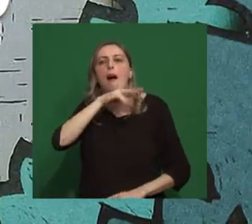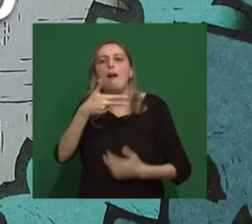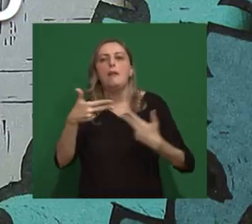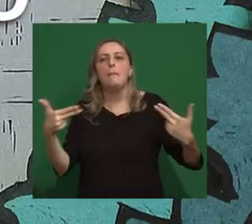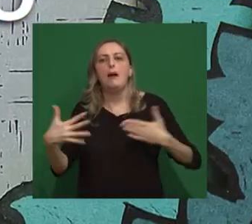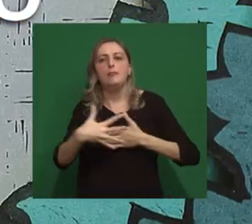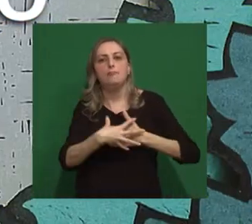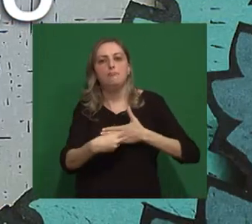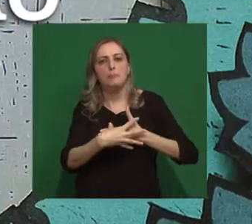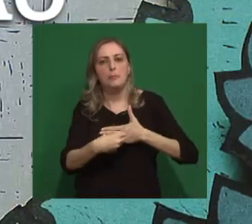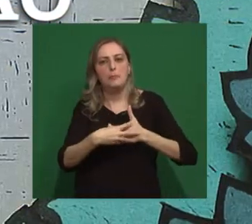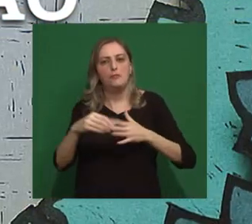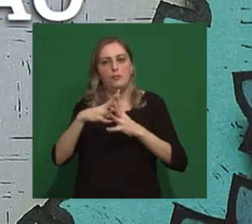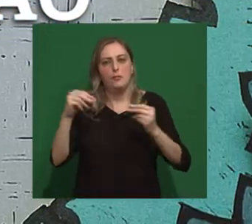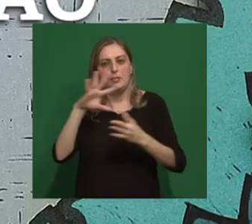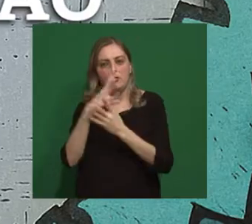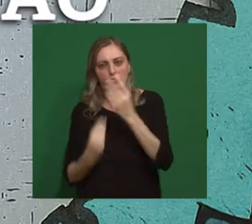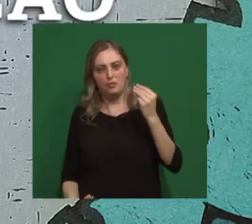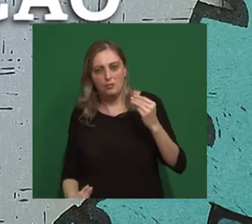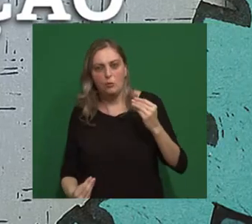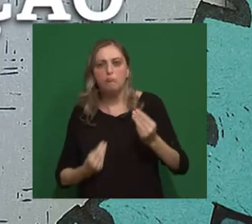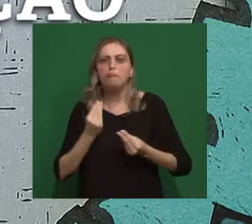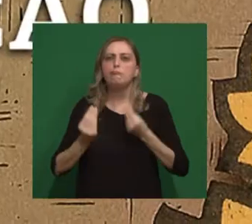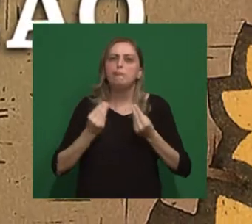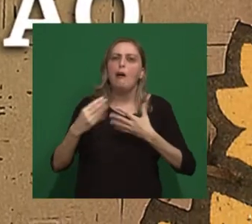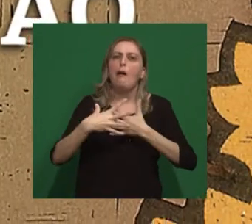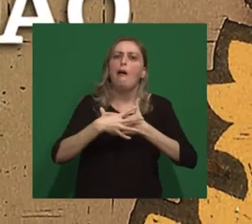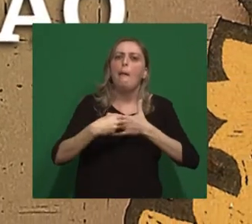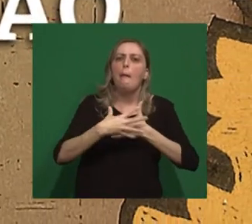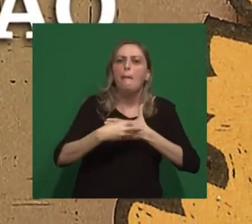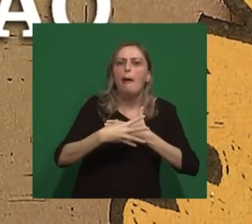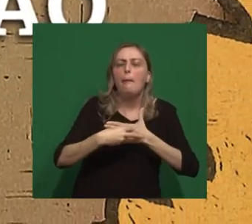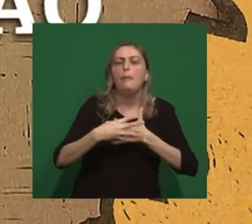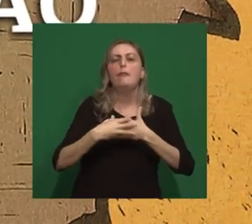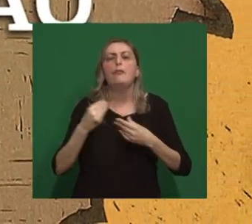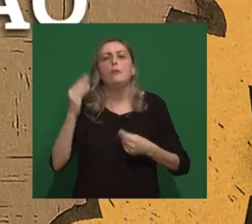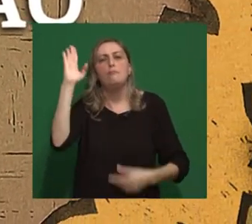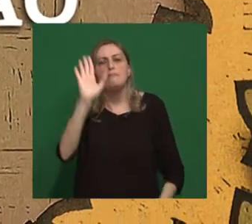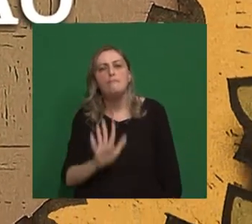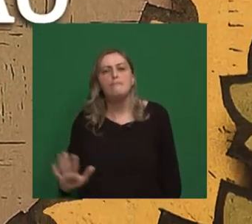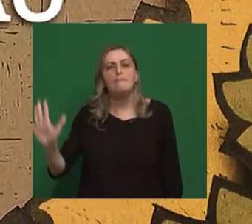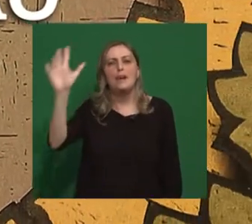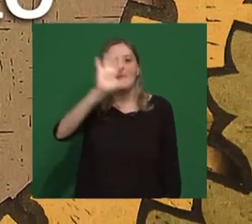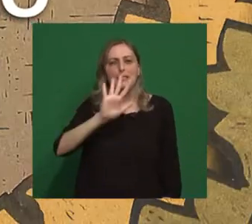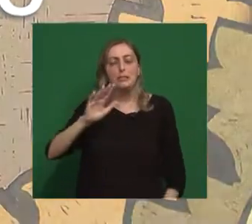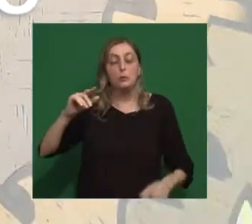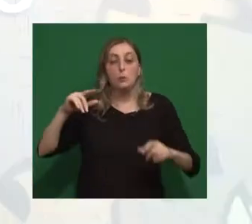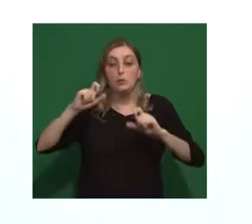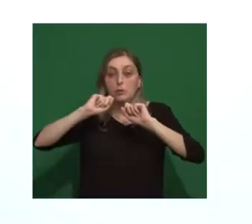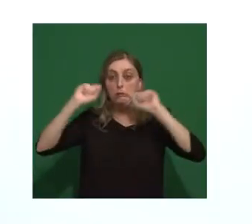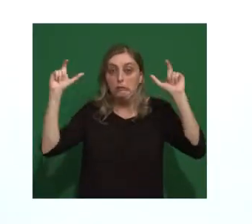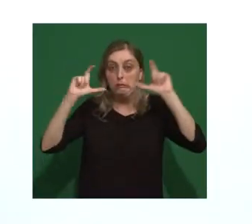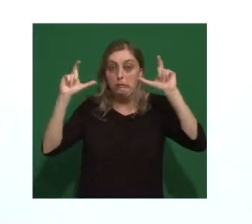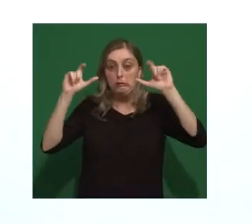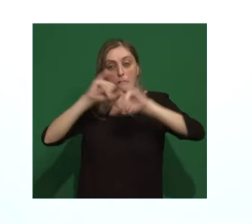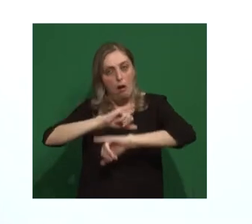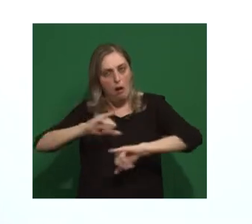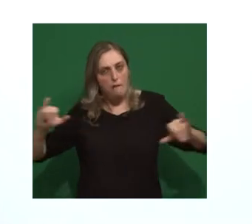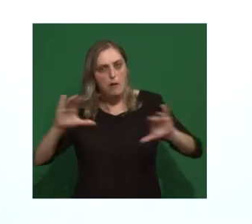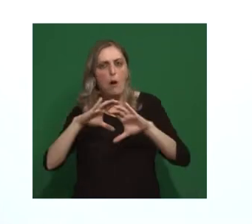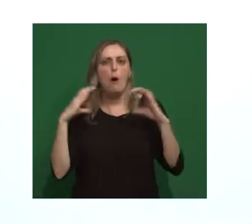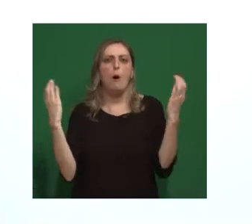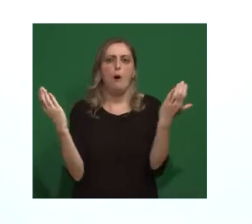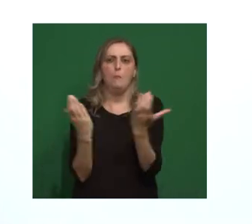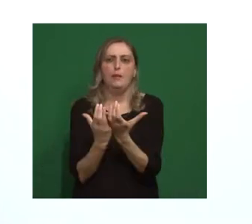biodiversidade dos mamíferos silvestres brasileiros e alertando as comunidades de que esses